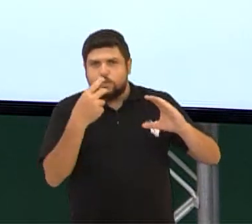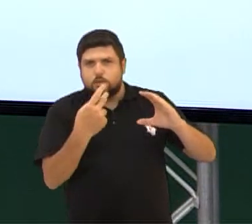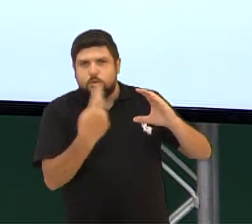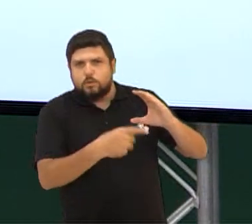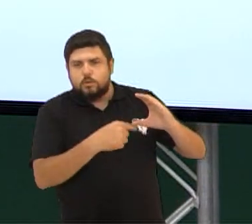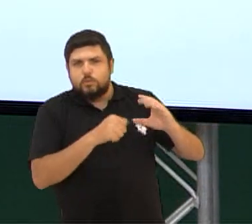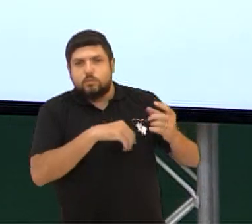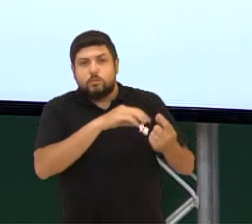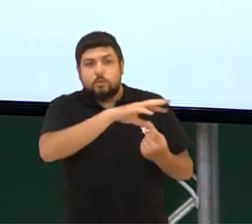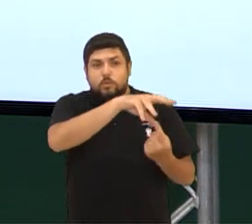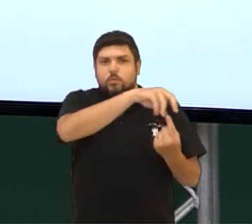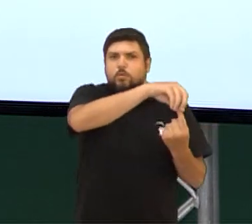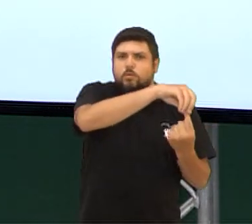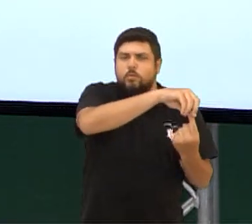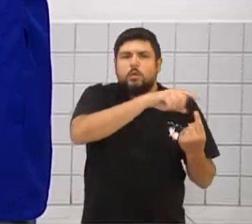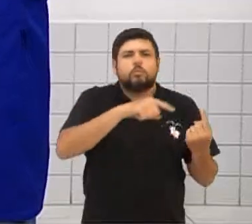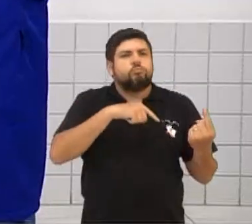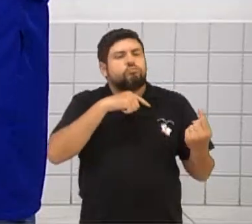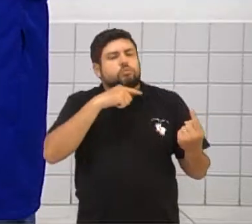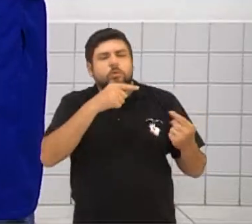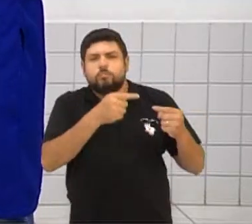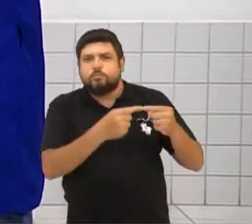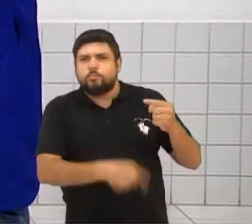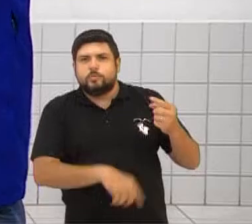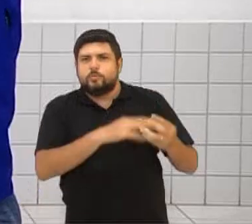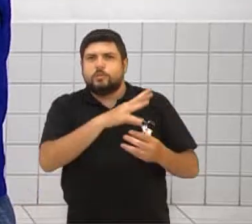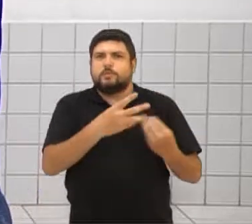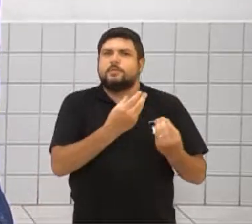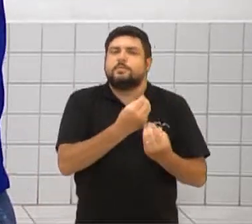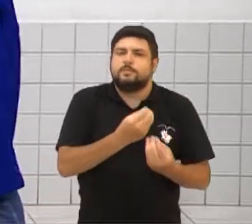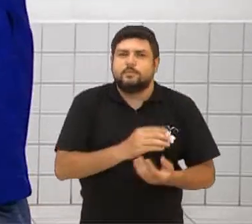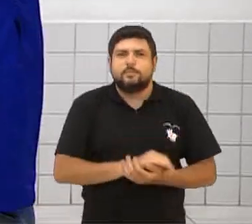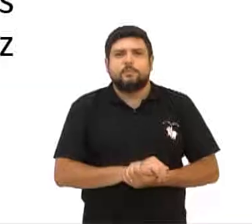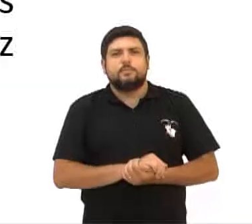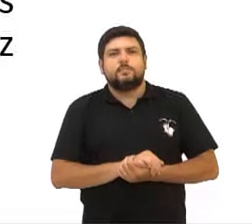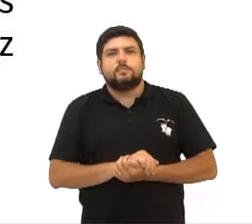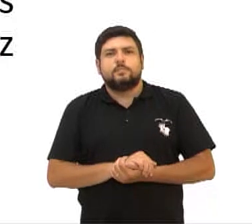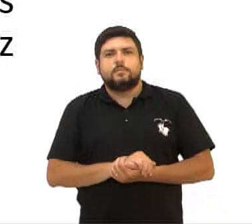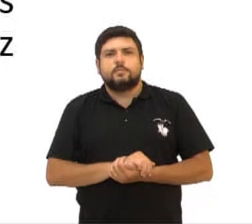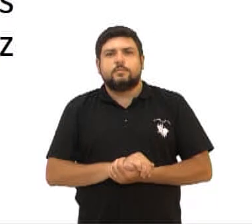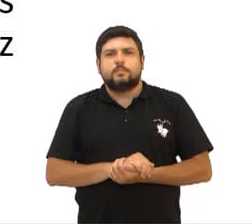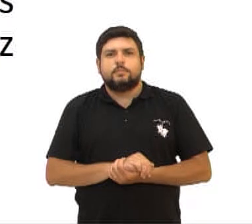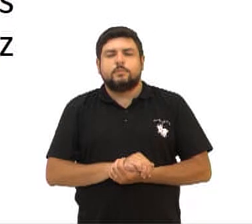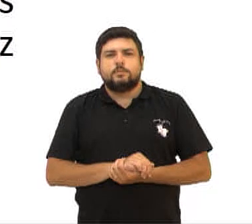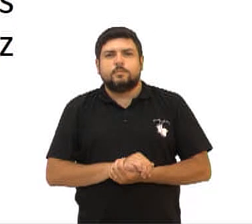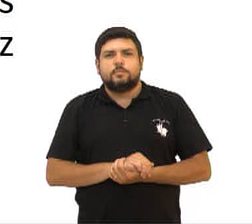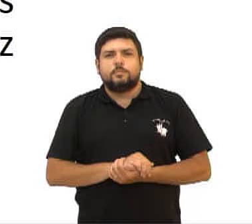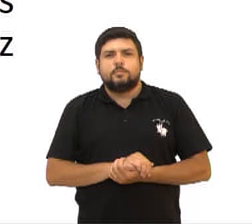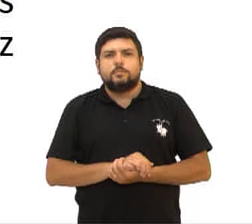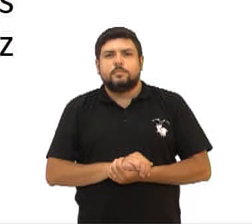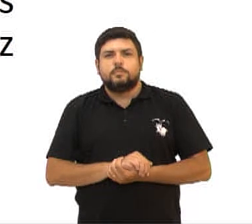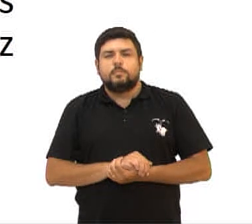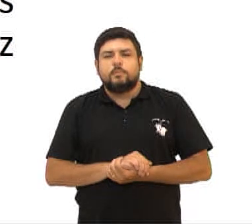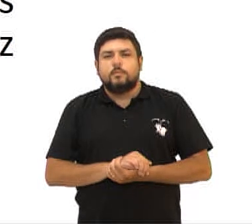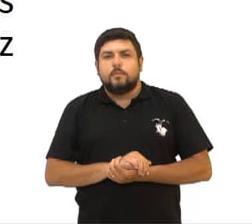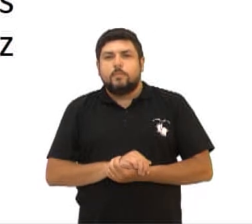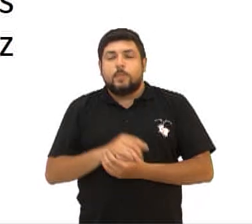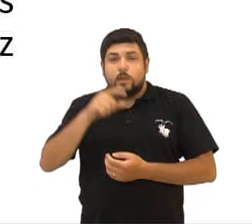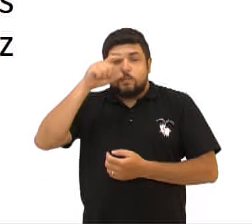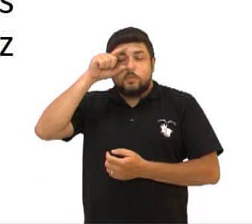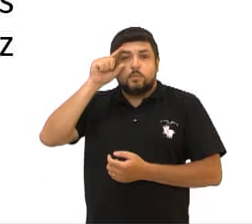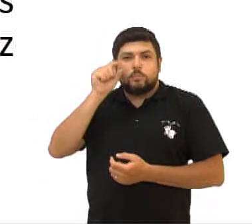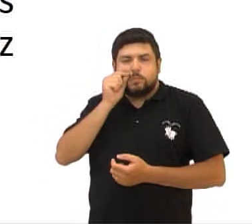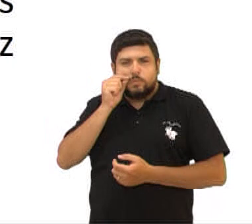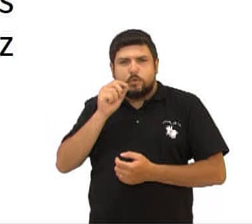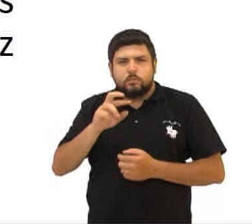não favoreça a obra de arte, então. Muito bem, vamos lá, então. Continuando. A análise de Benjamin mostra que as técnicas de